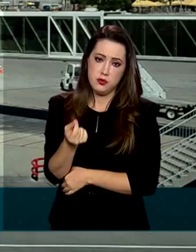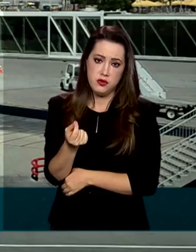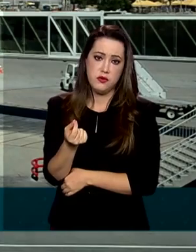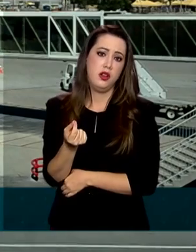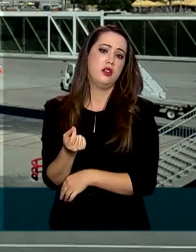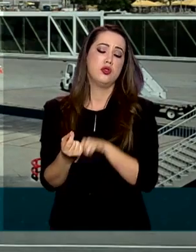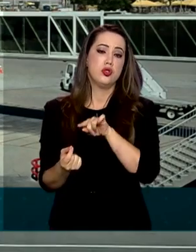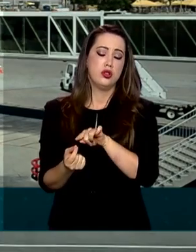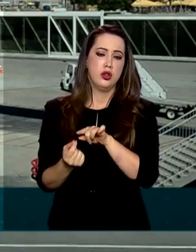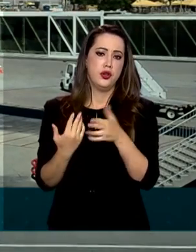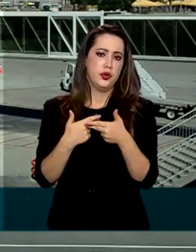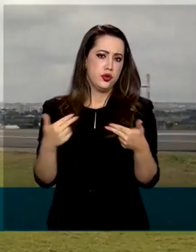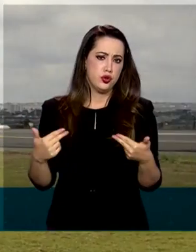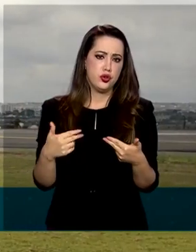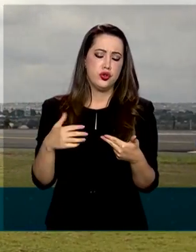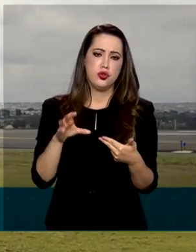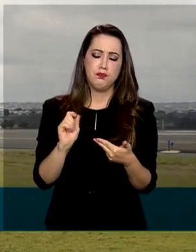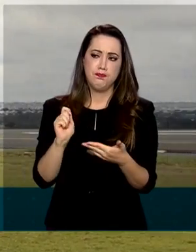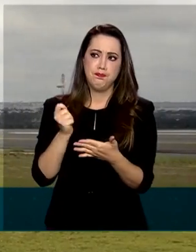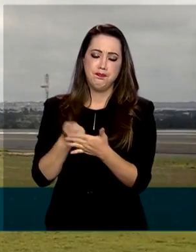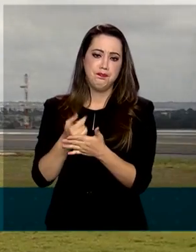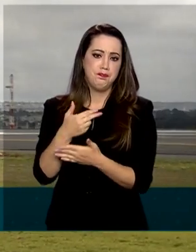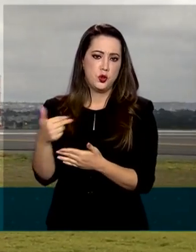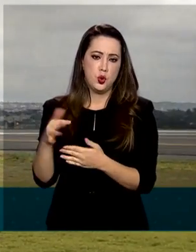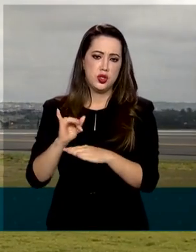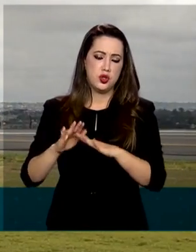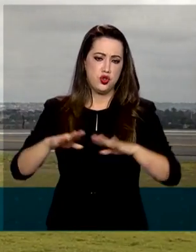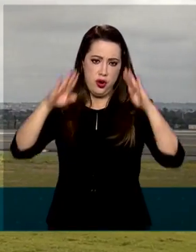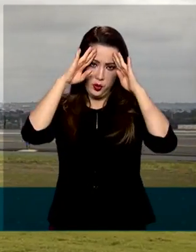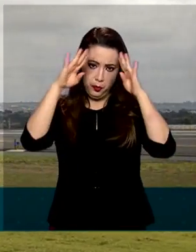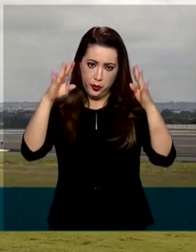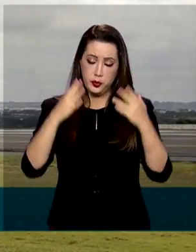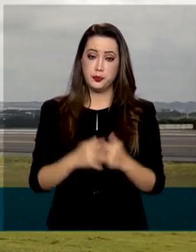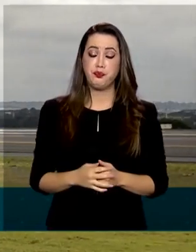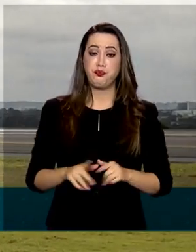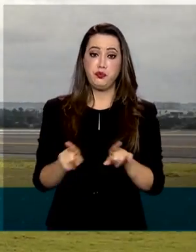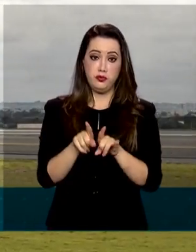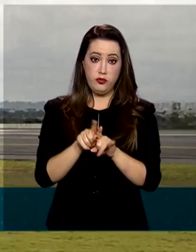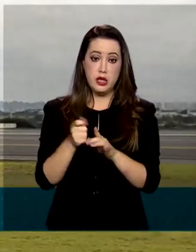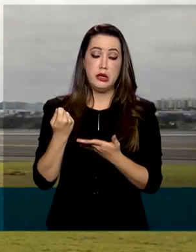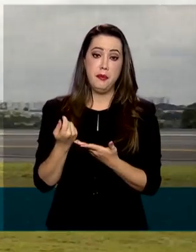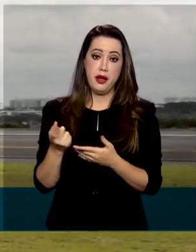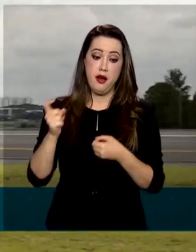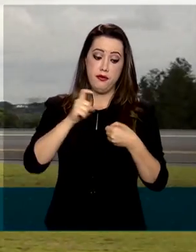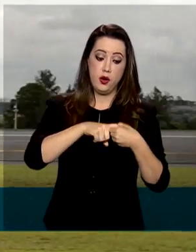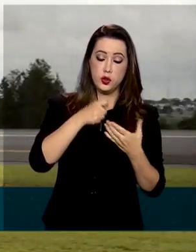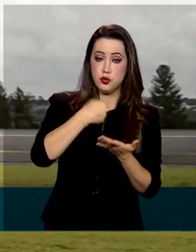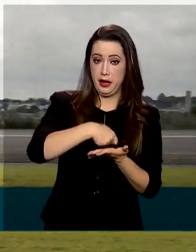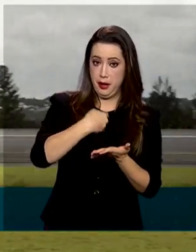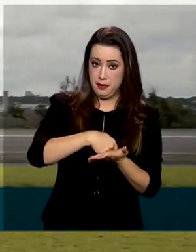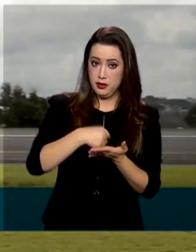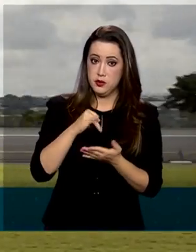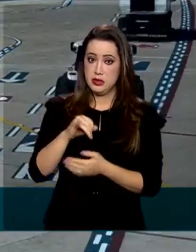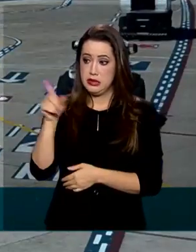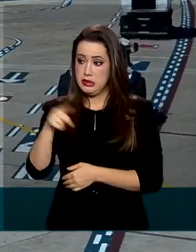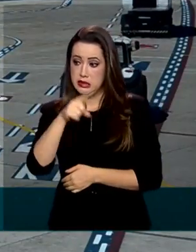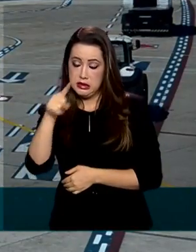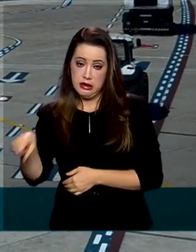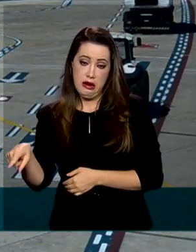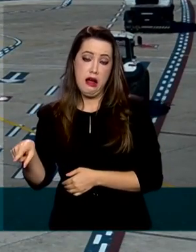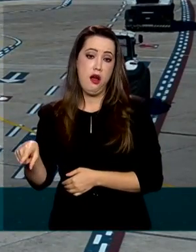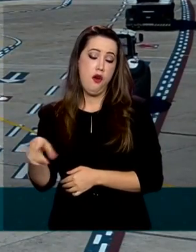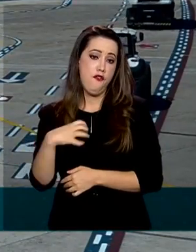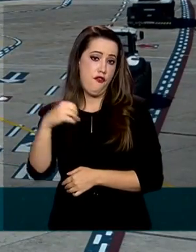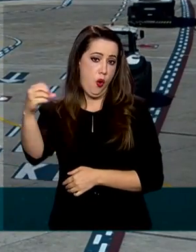concessão de aeroportos firmados pelo governo federal. Além disso, o reembolso de passagens aéreas por cancelamento de voo de março a dezembro